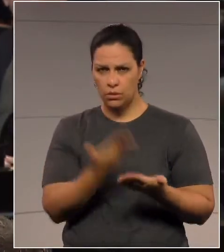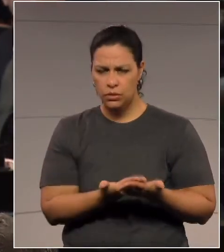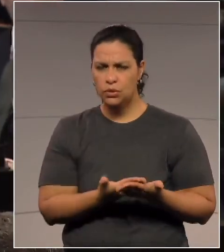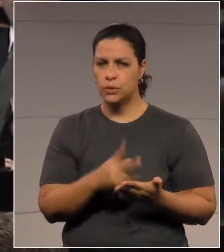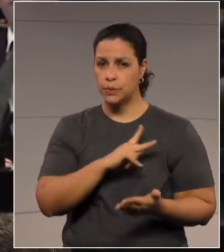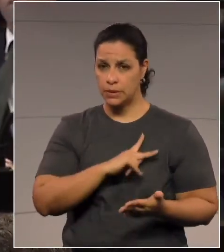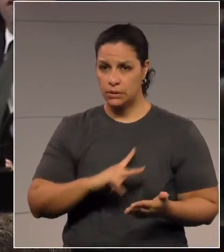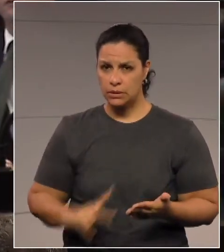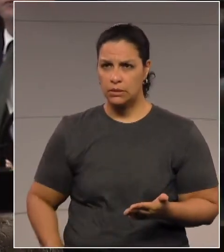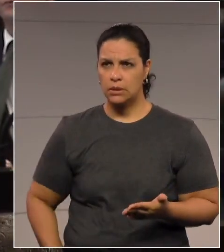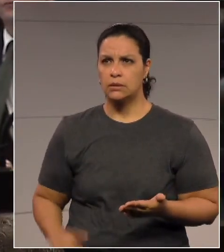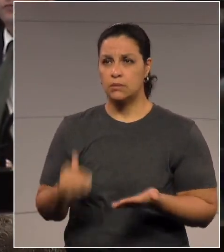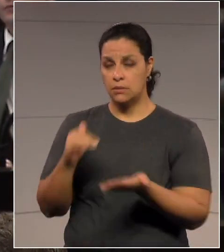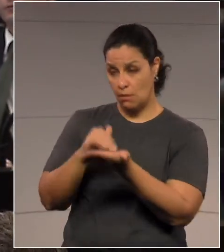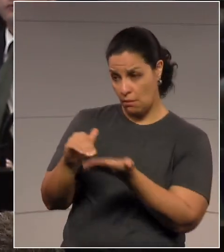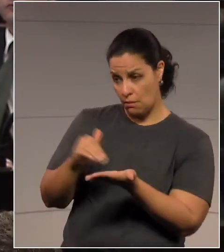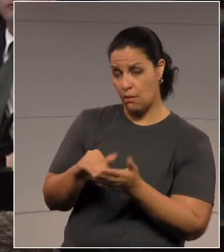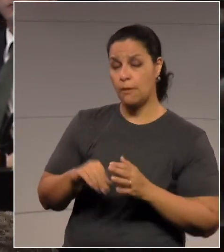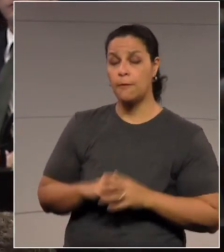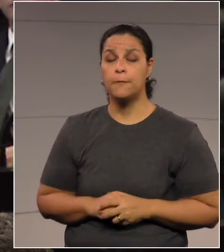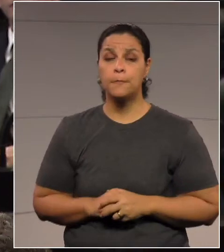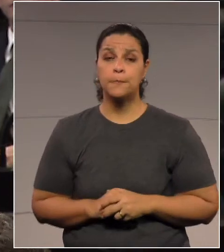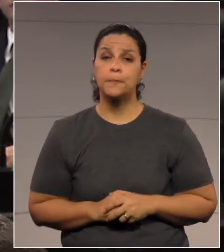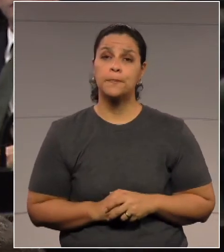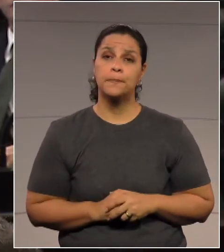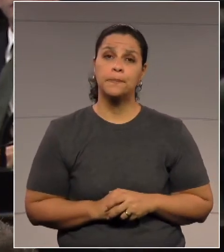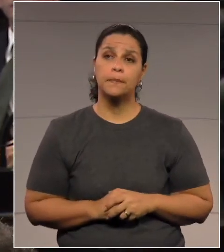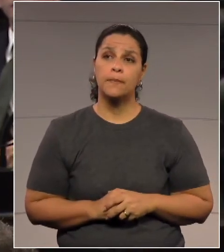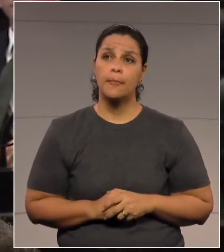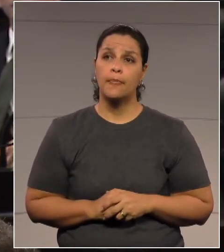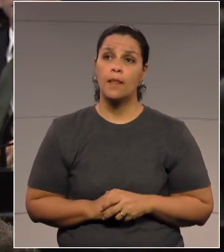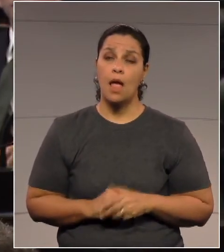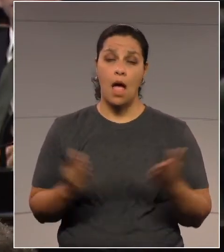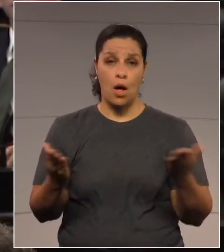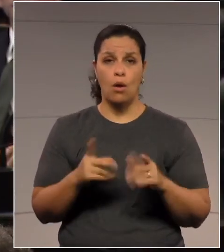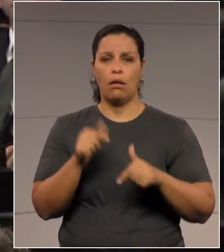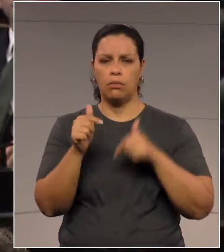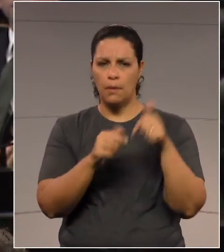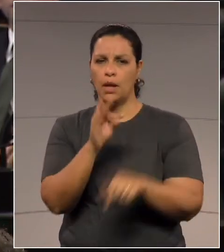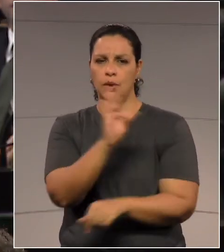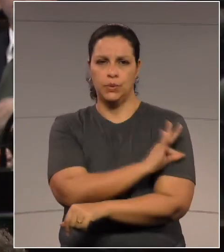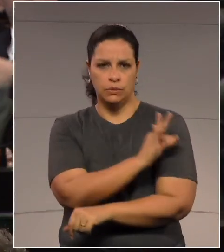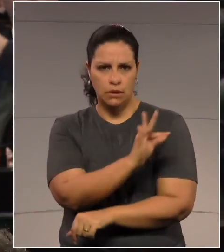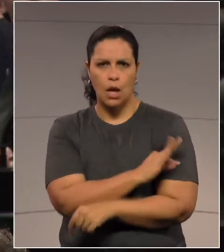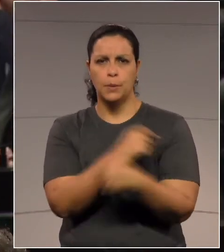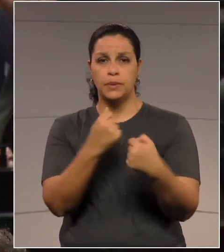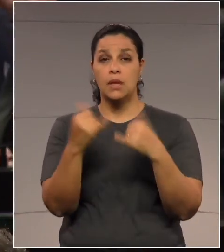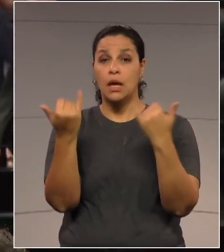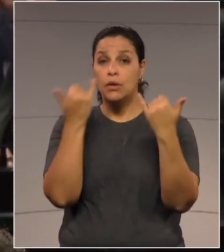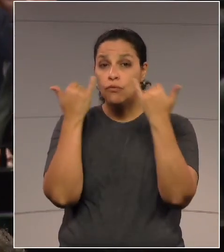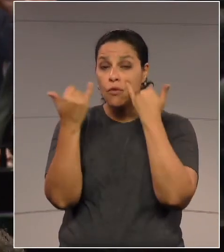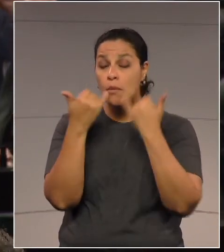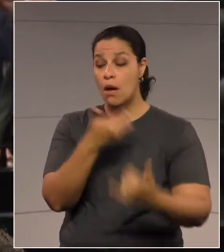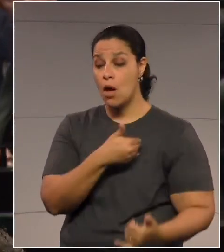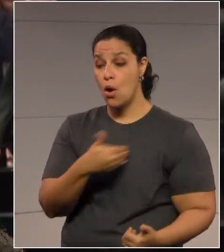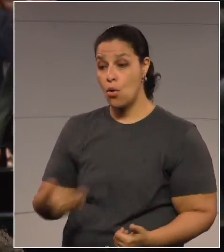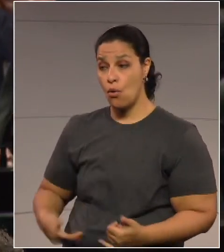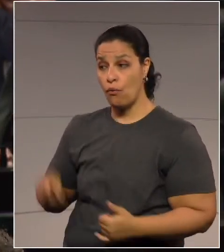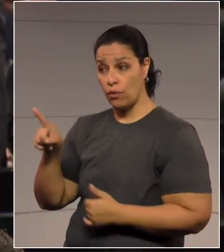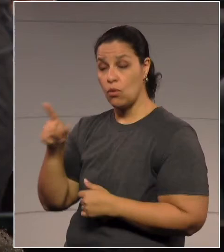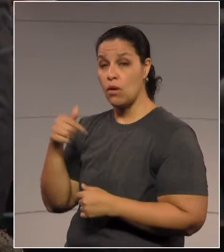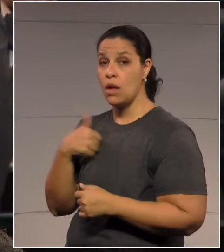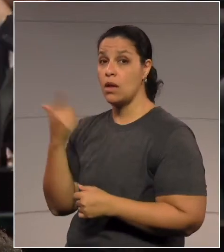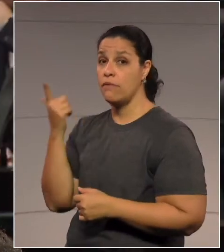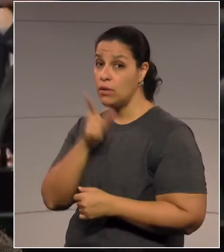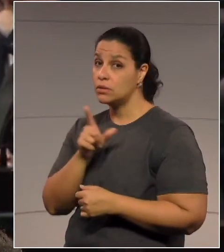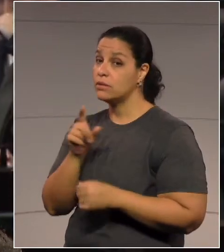acredito, presidente e secretário, que faz parte do trabalho técnico informar ao governador que ele é passageiro,